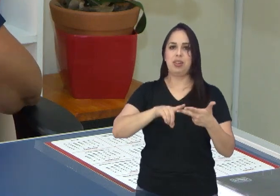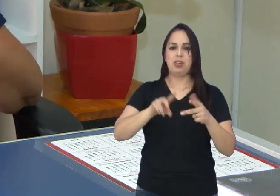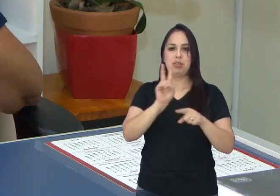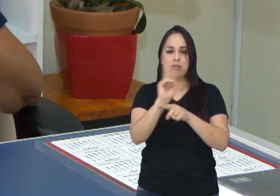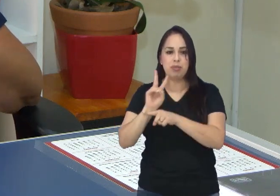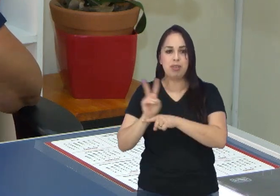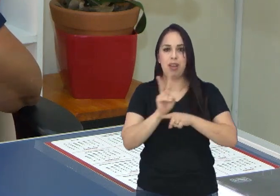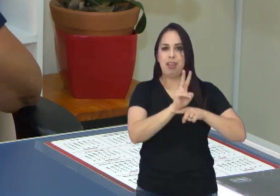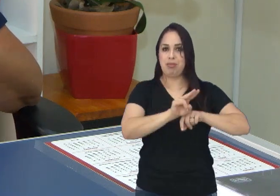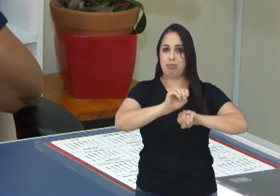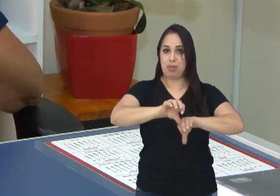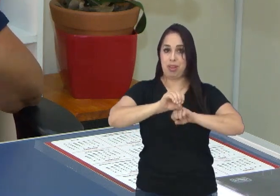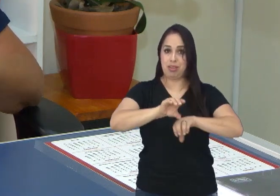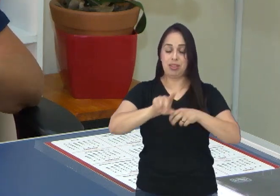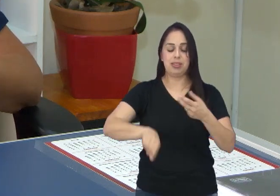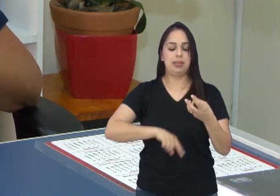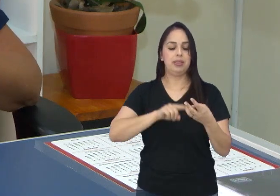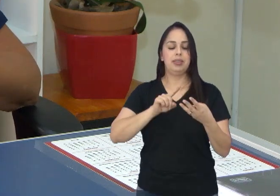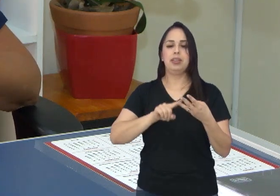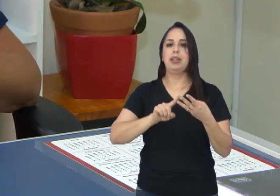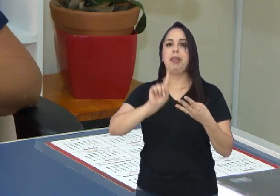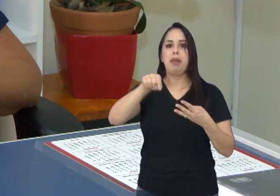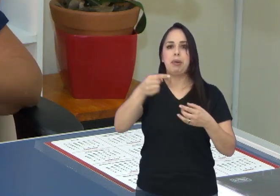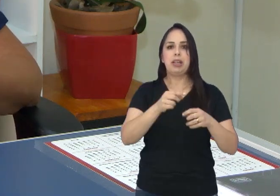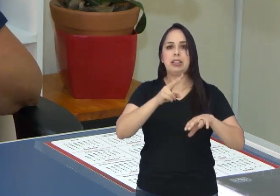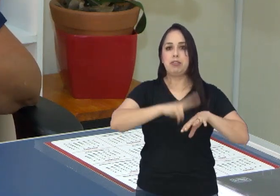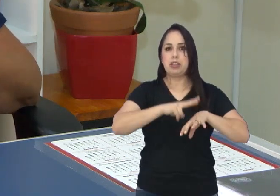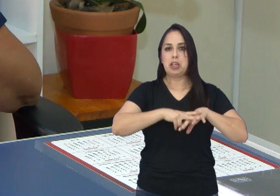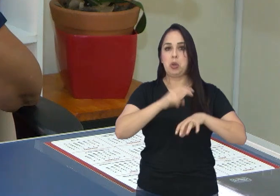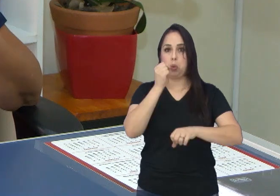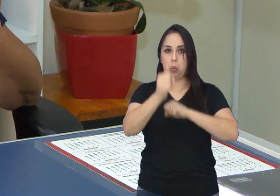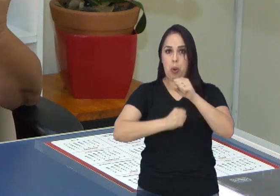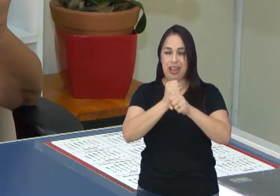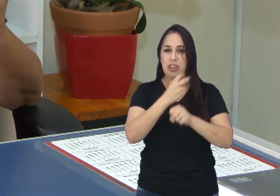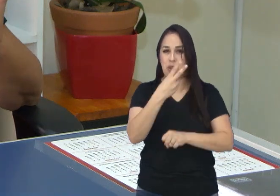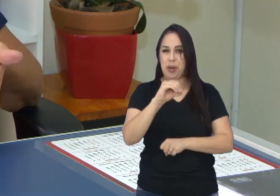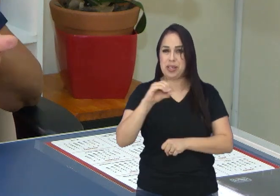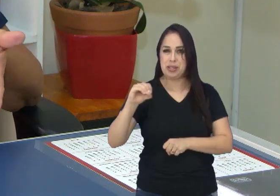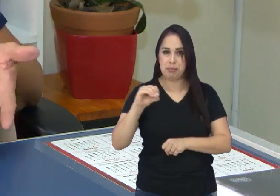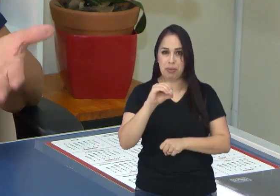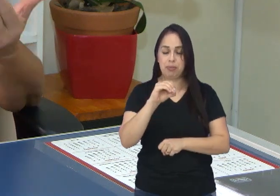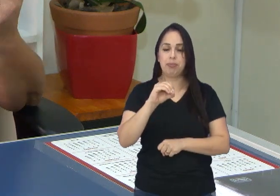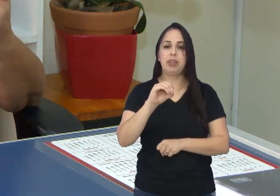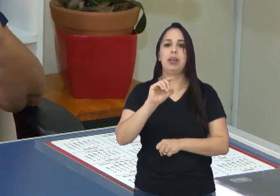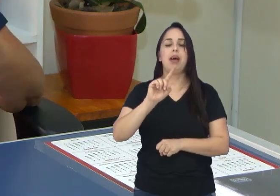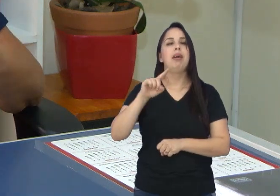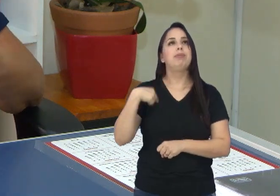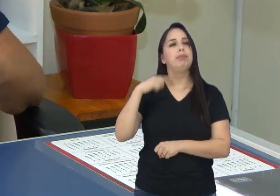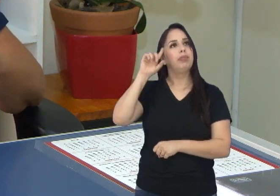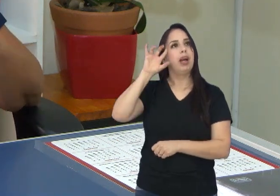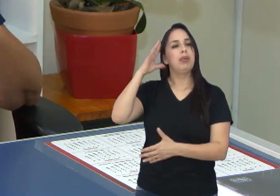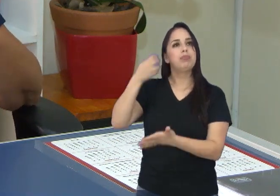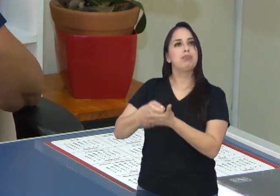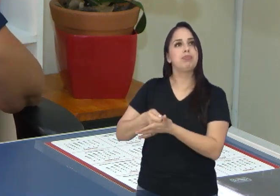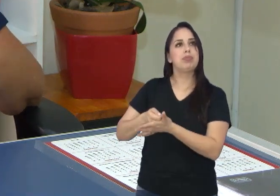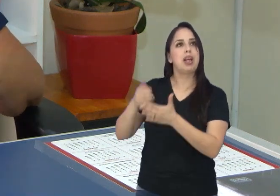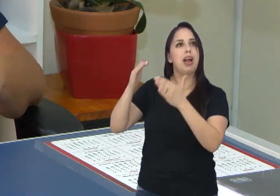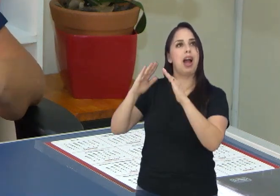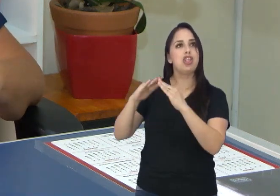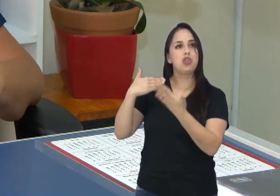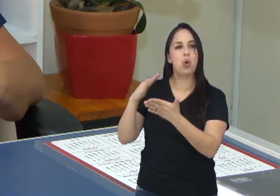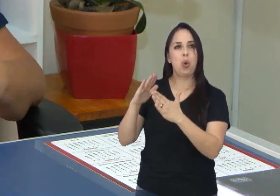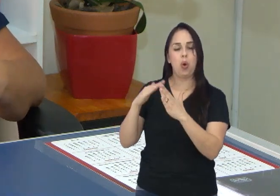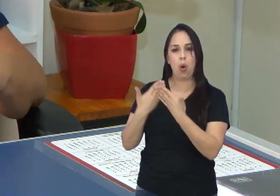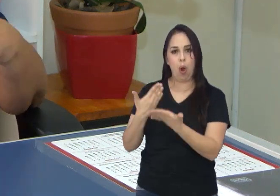ensino, fiquei viúva em 2000, aí resolvi abrir uma escola aqui no próprio